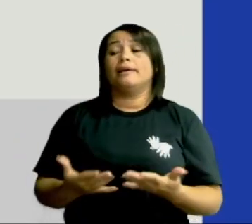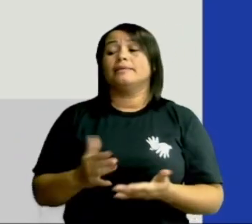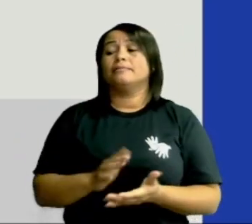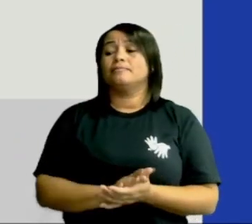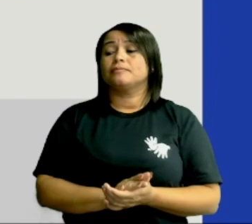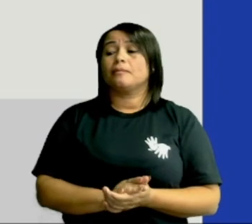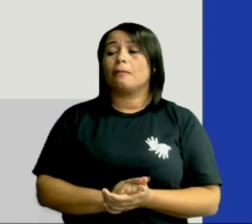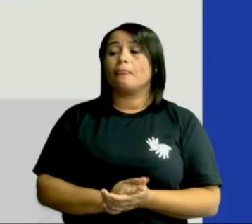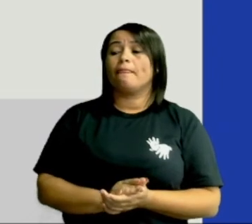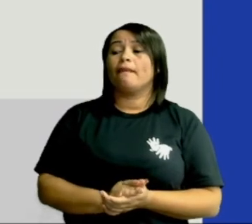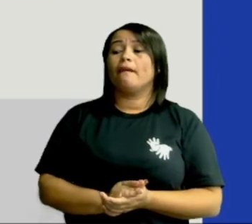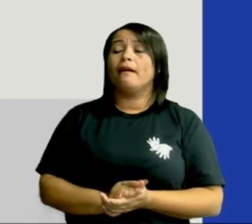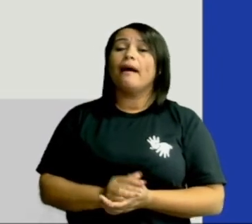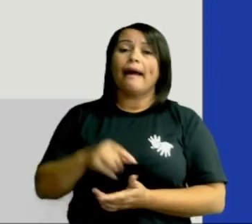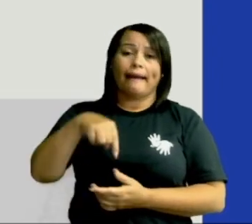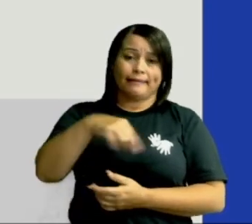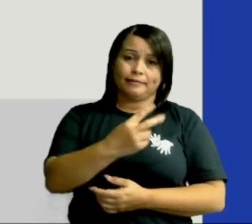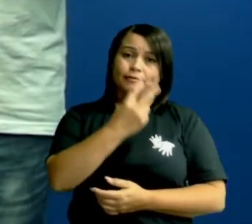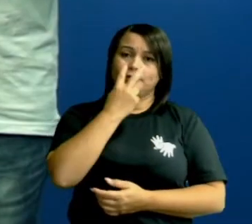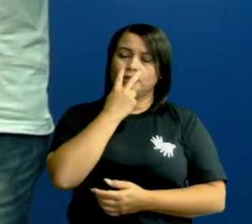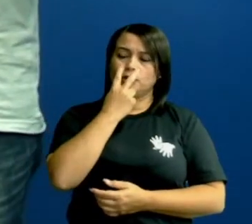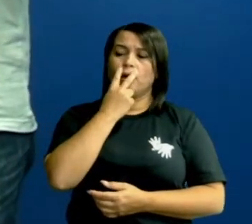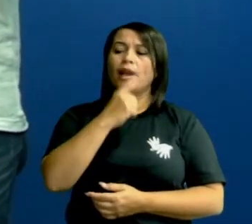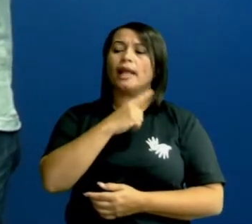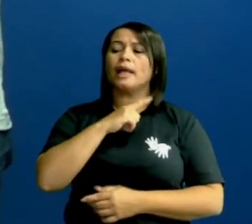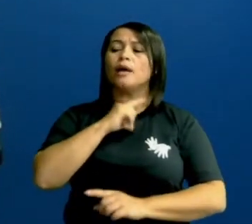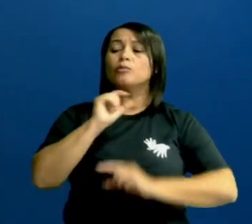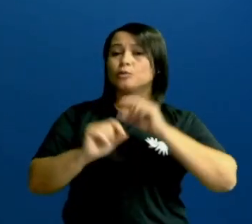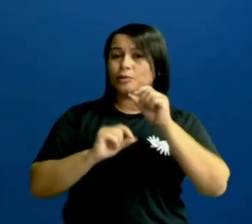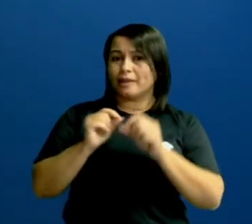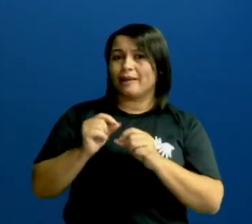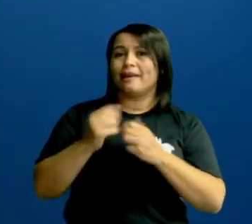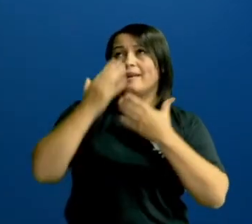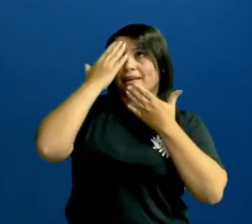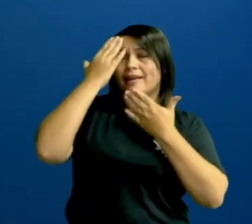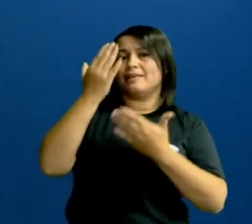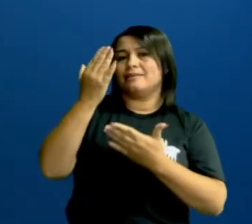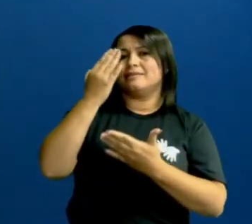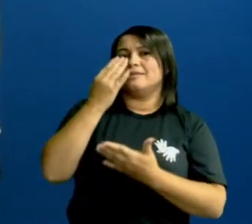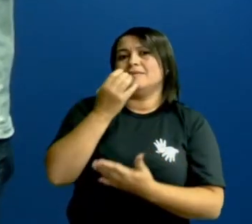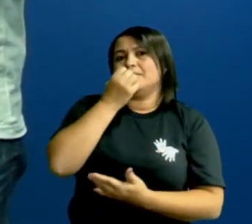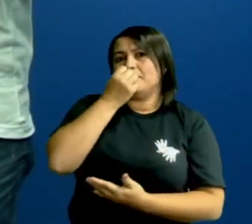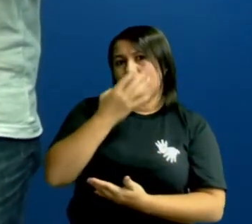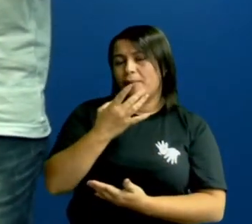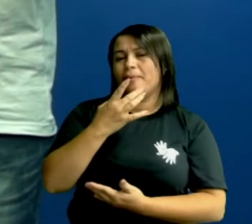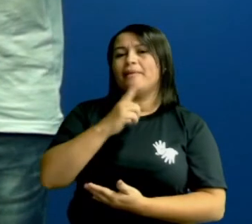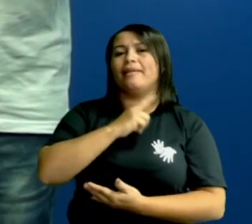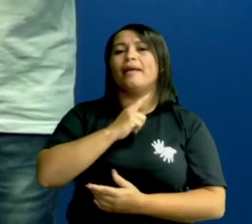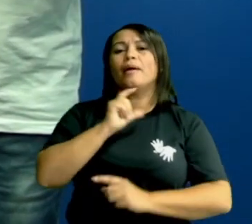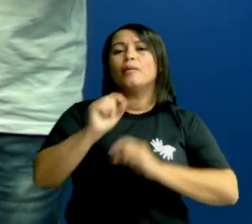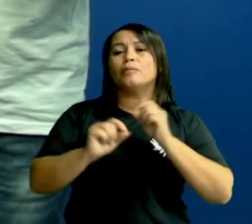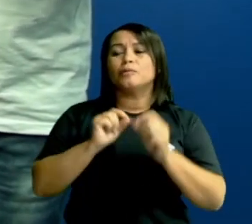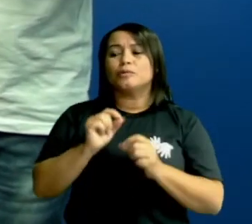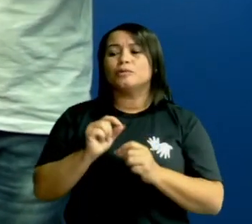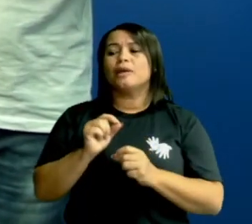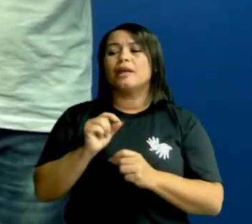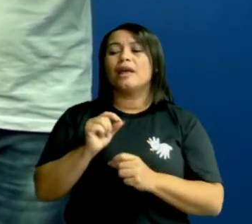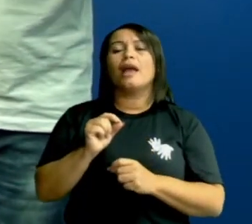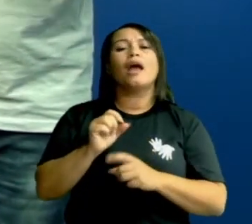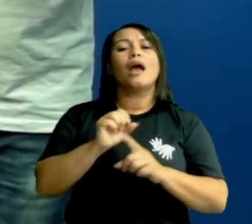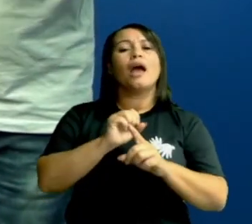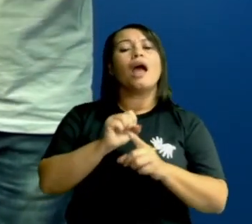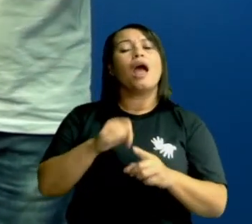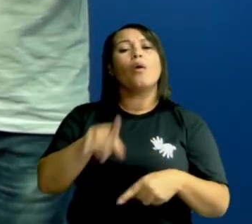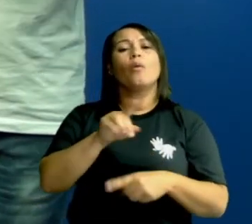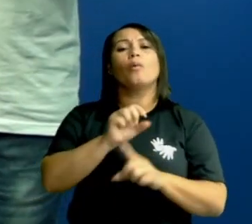Felizmente, aqui em Vitória de Santo Antão, temos os Centros de Assistência Psicossocial,